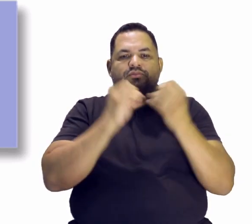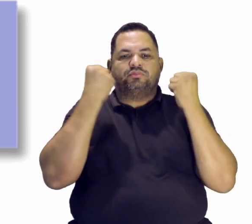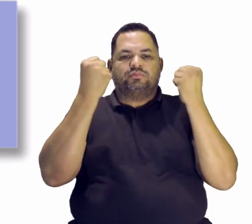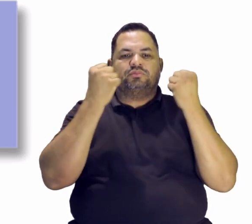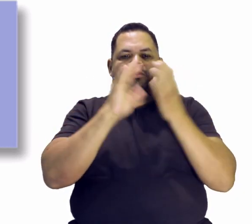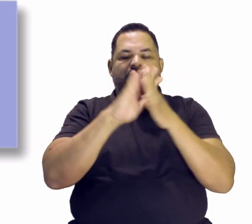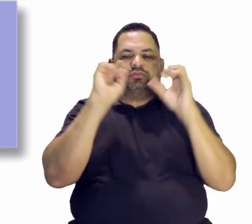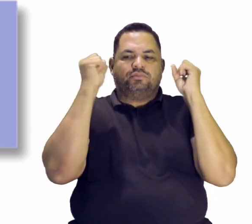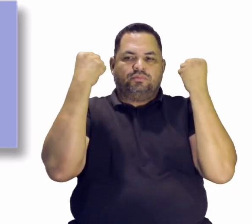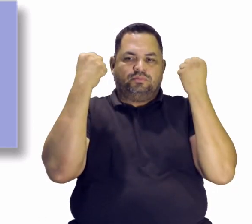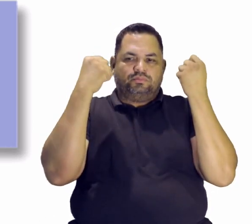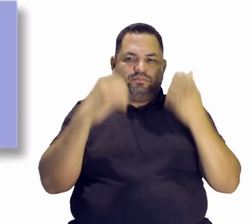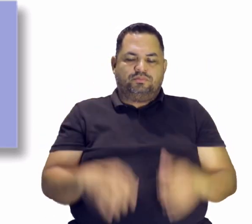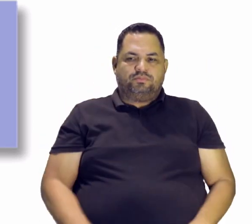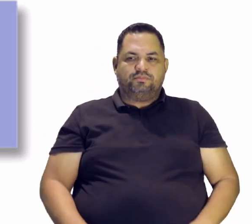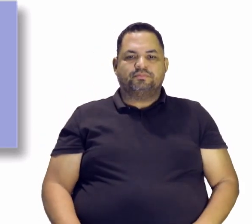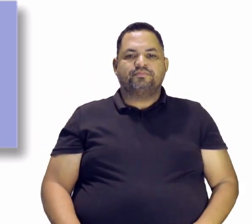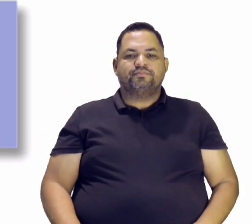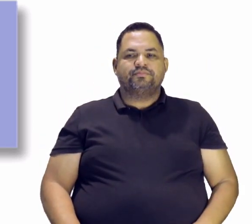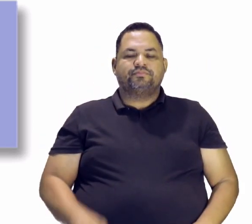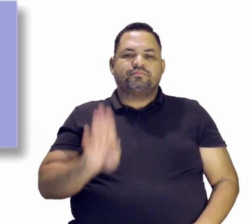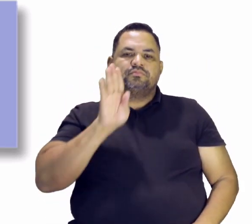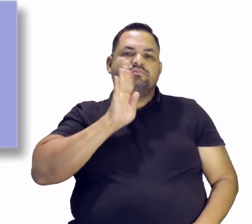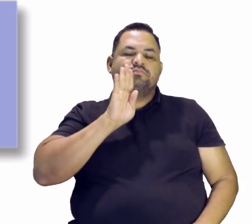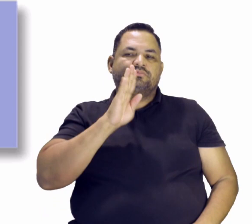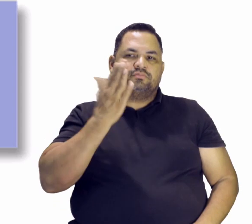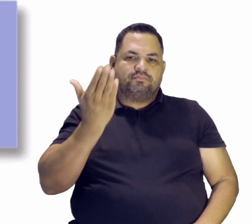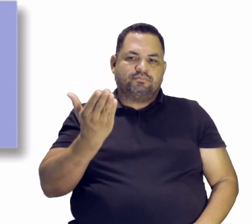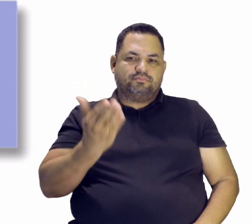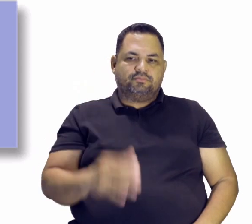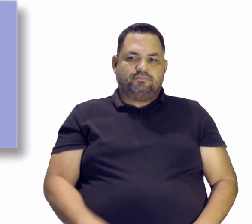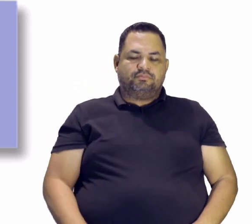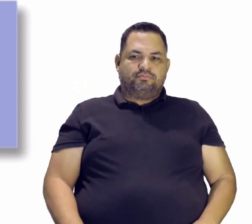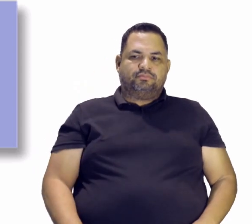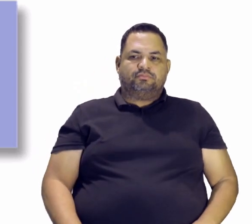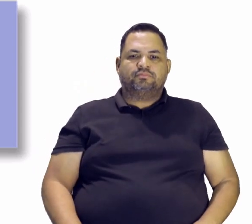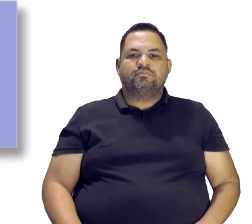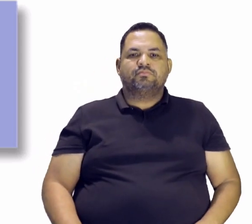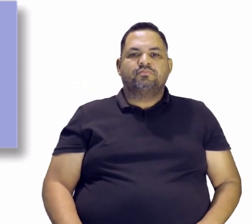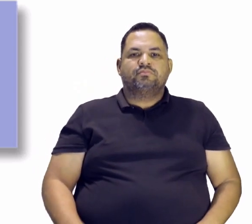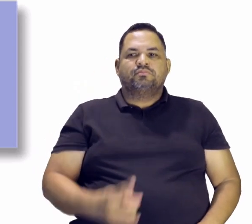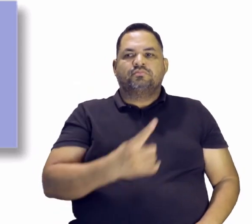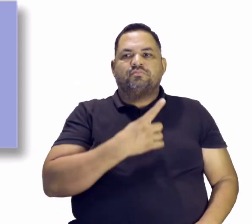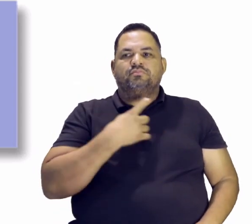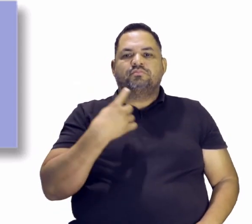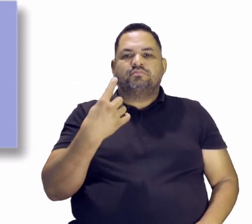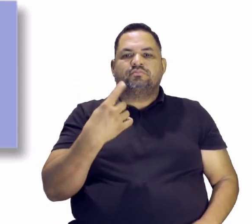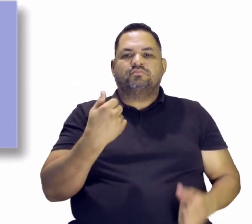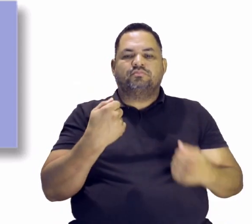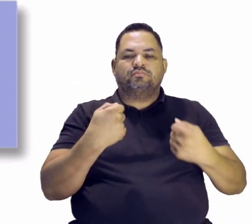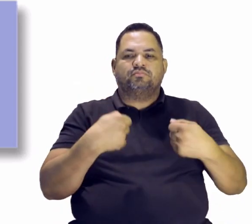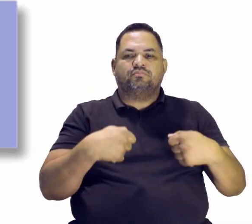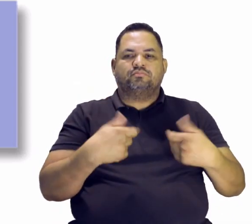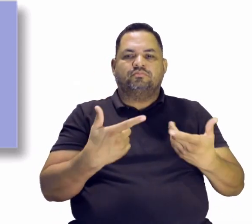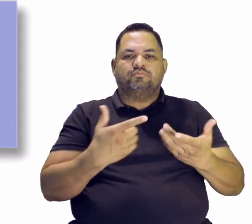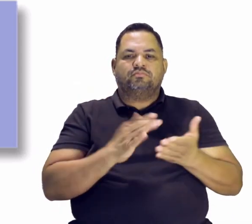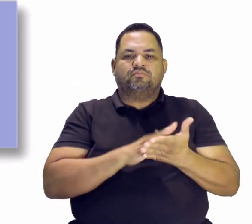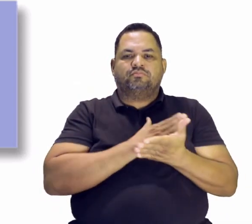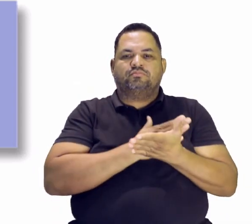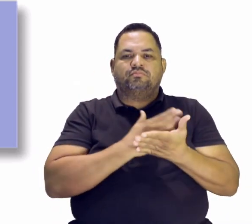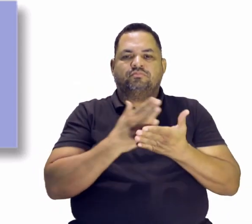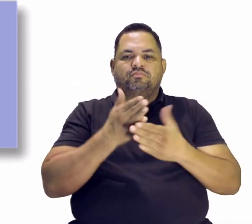atividade física. Legal, né? Para a gente poder já começar a